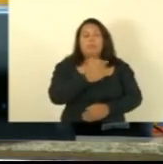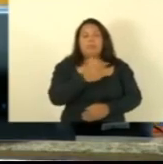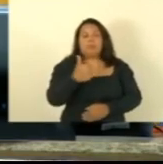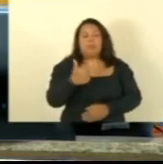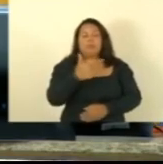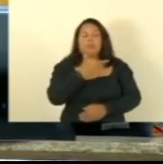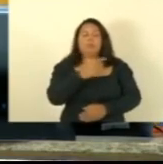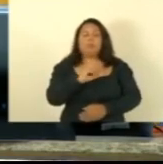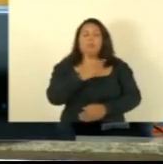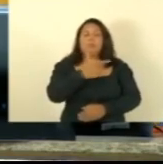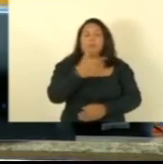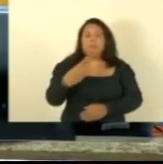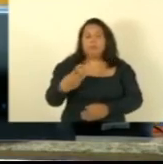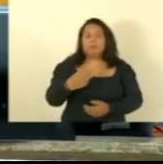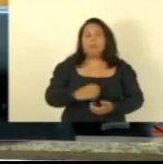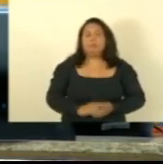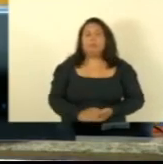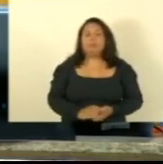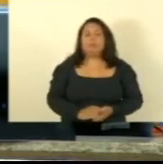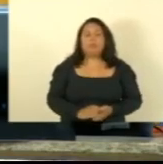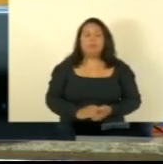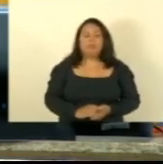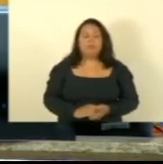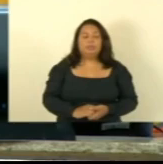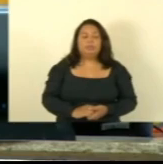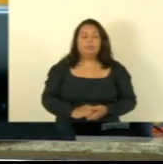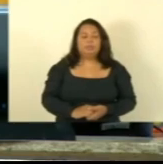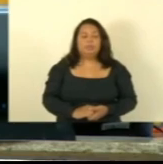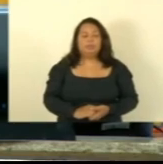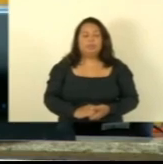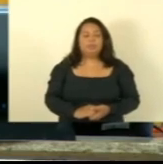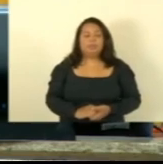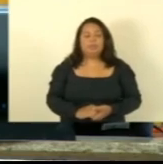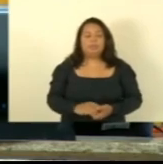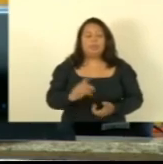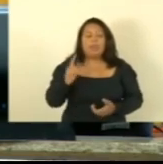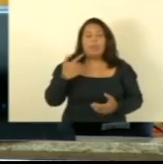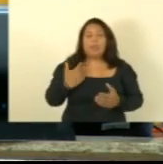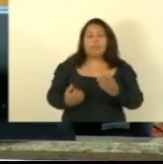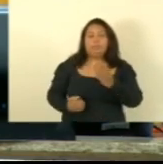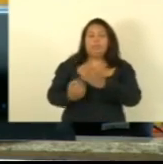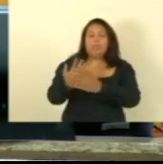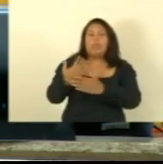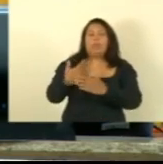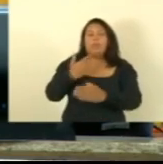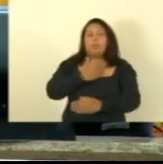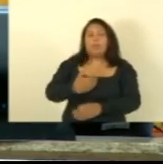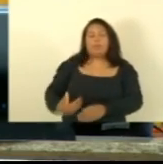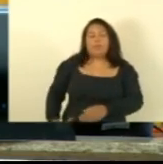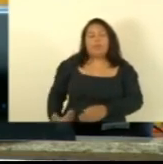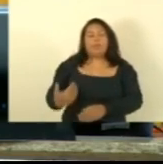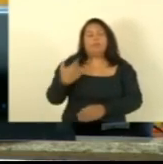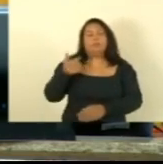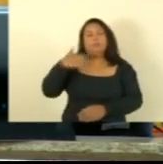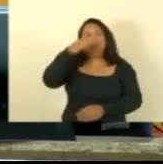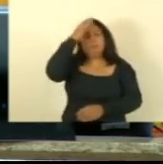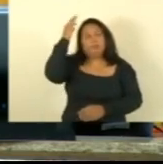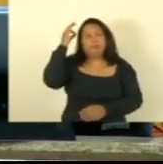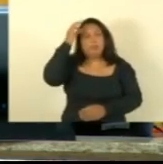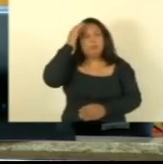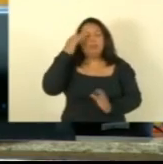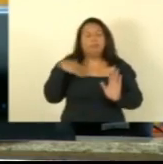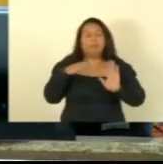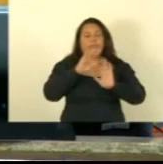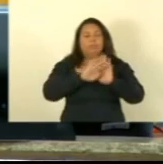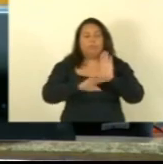71/2023, de autoria do Governo do Estado. Essa matéria na Comissão